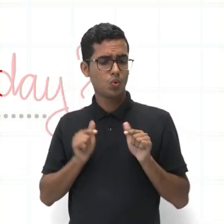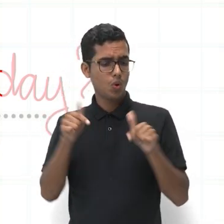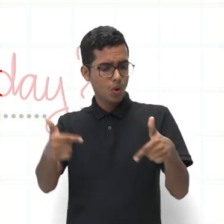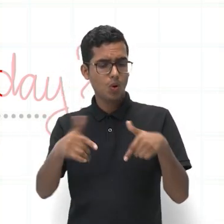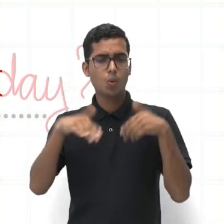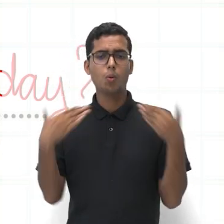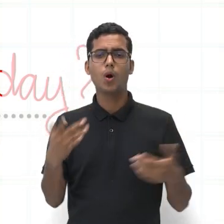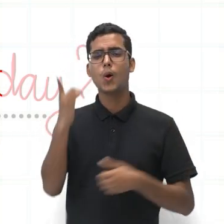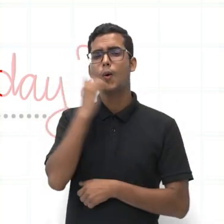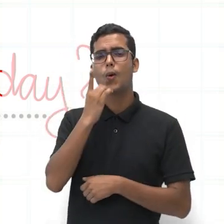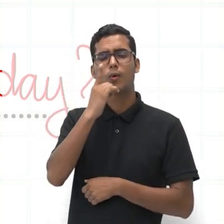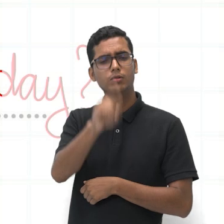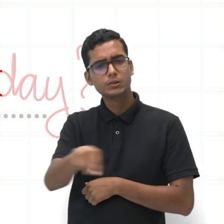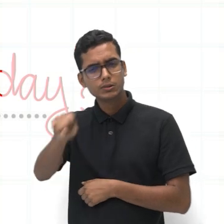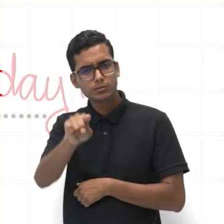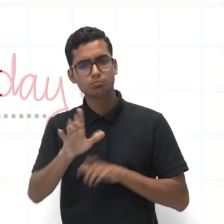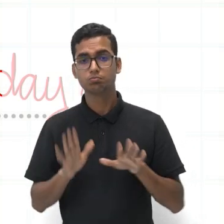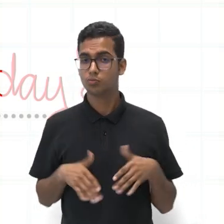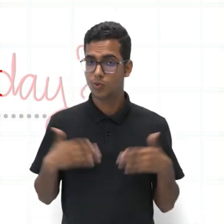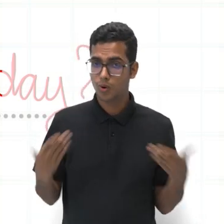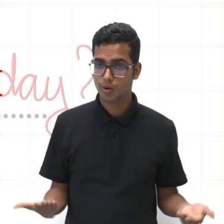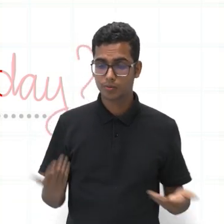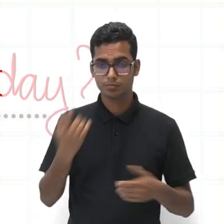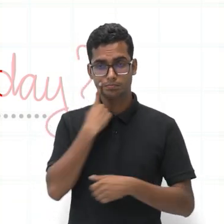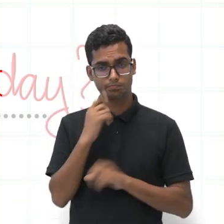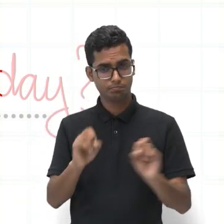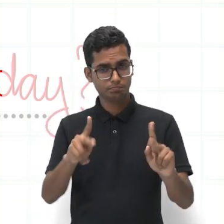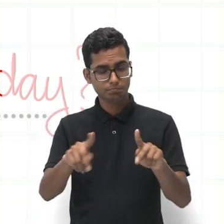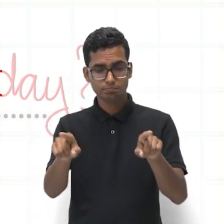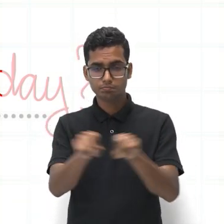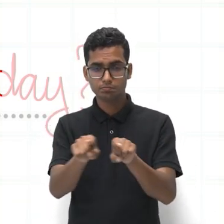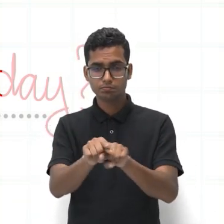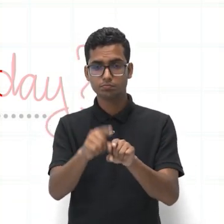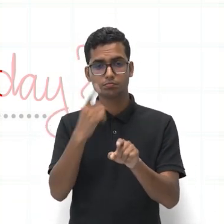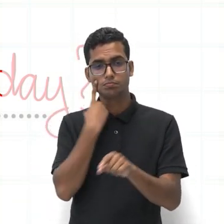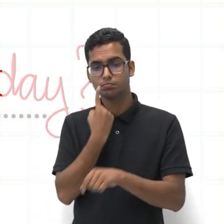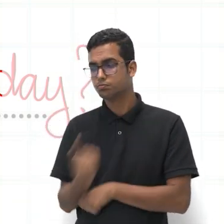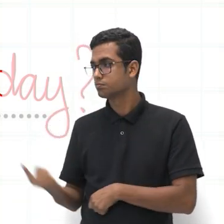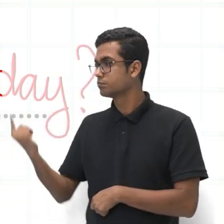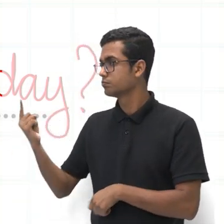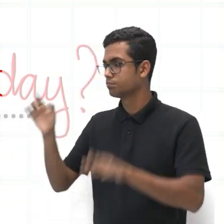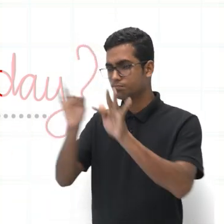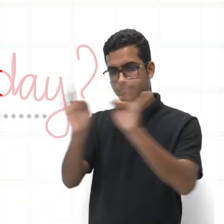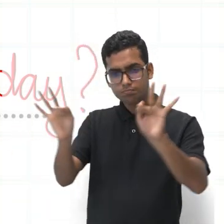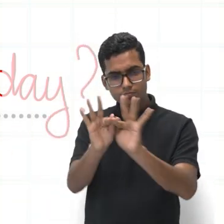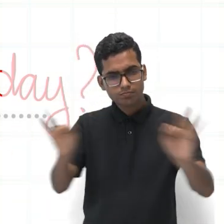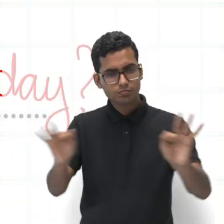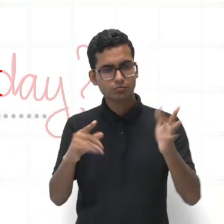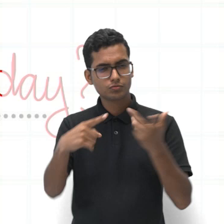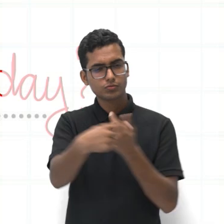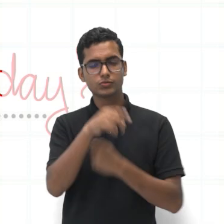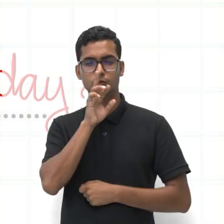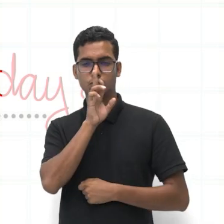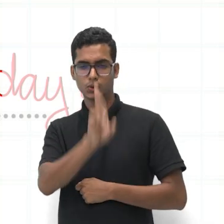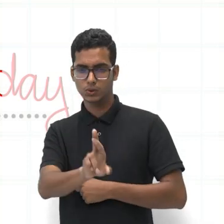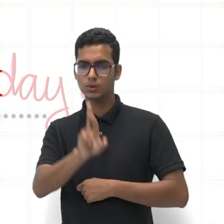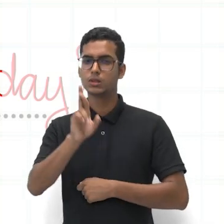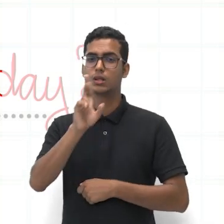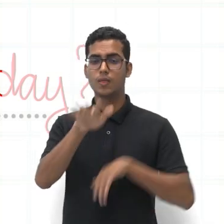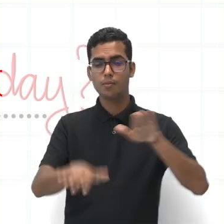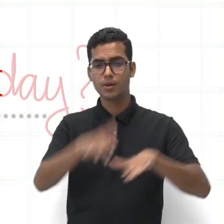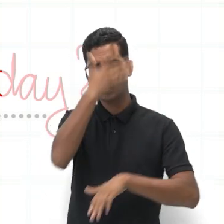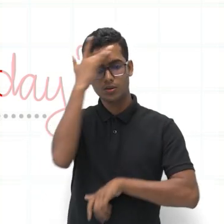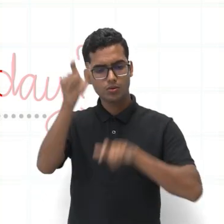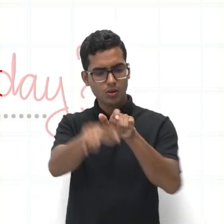rotina de vocês, ok? Então, dá abertura aqui para várias respostas conforme a realidade de cada